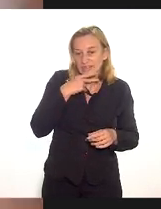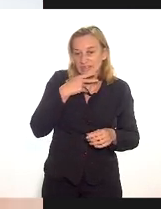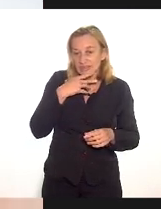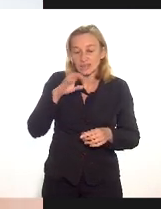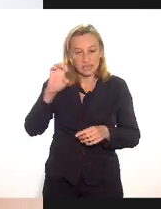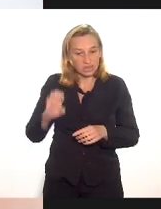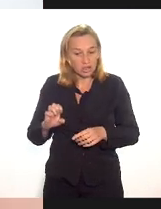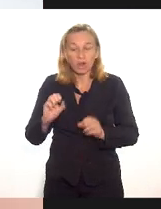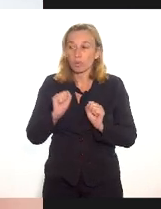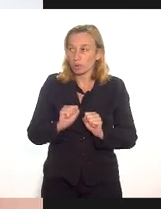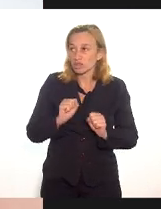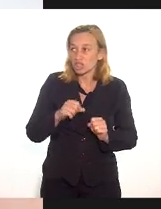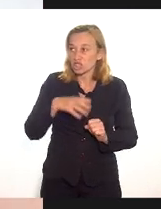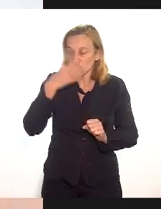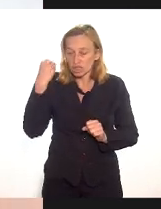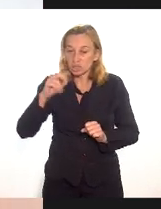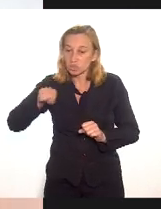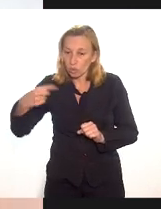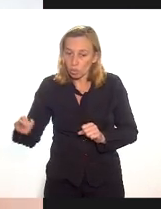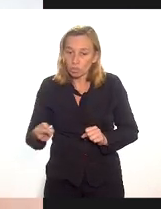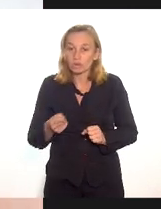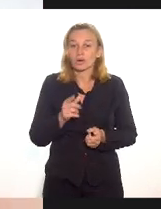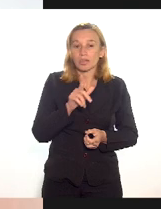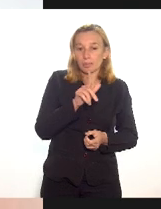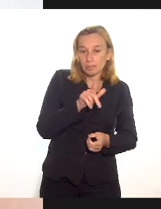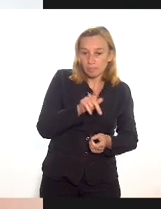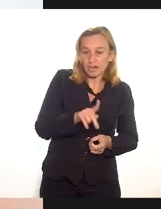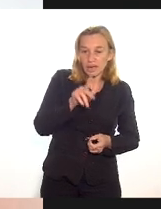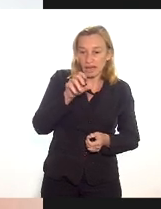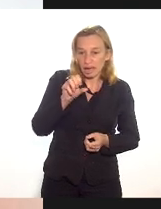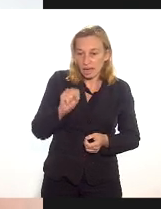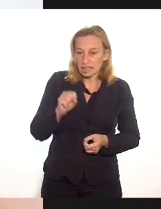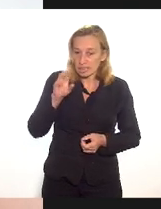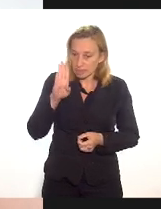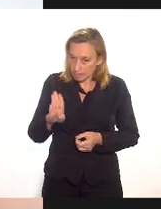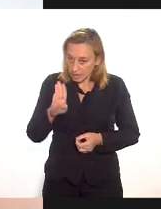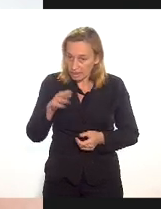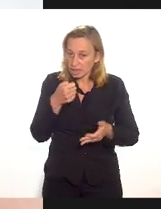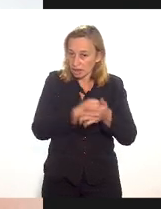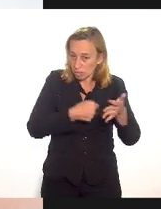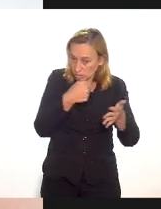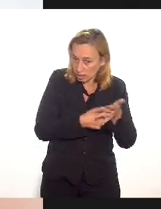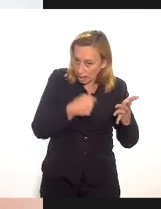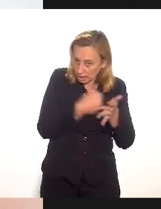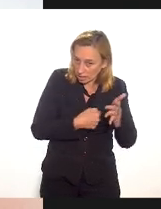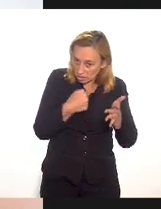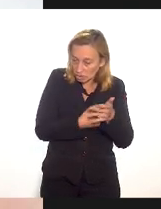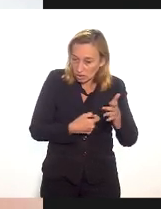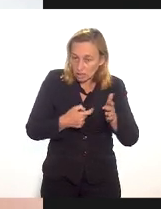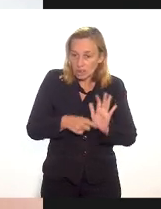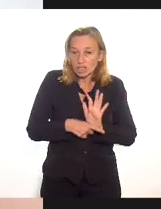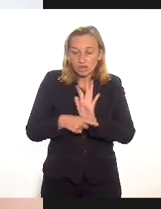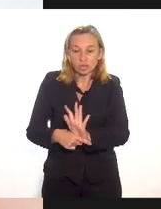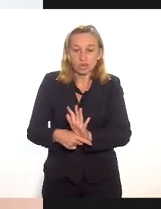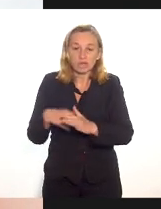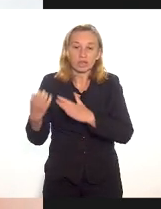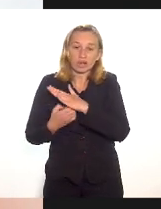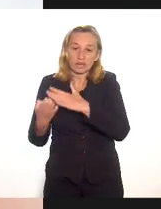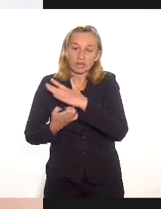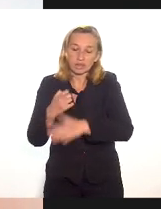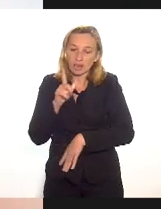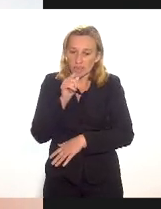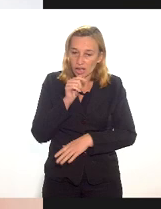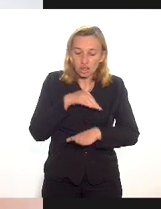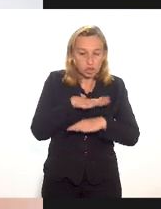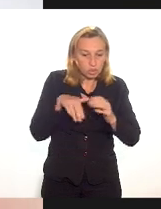esquecido o PSB, partido de esquerda que tem, em conjunto, lutado muito, né, em defesa não só da SEDAI, mas de toda